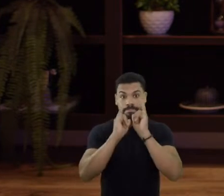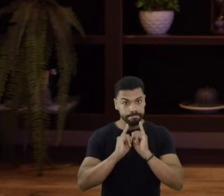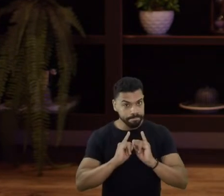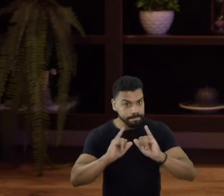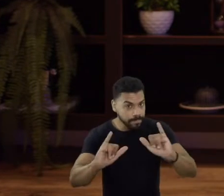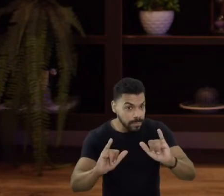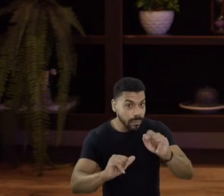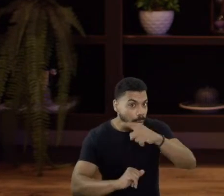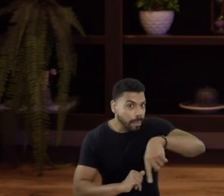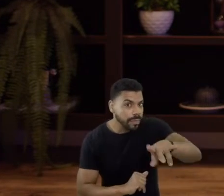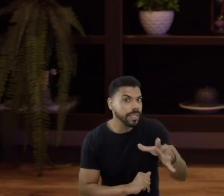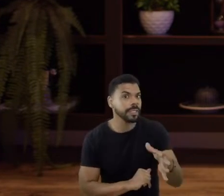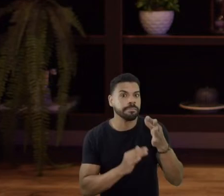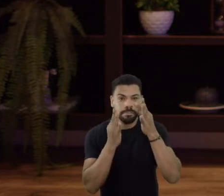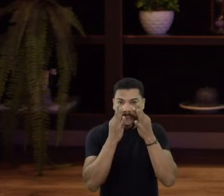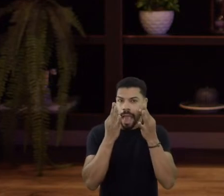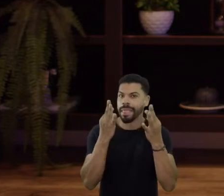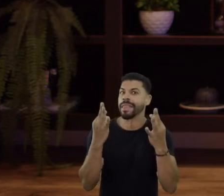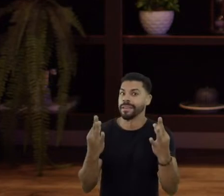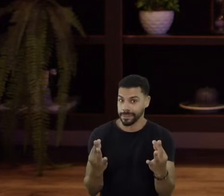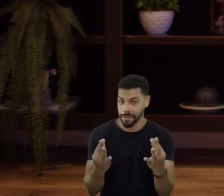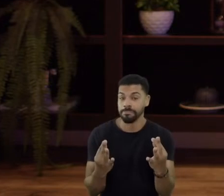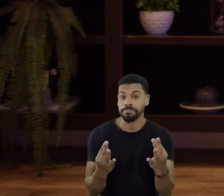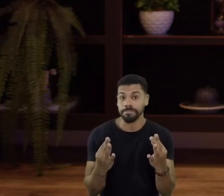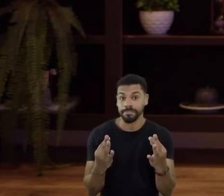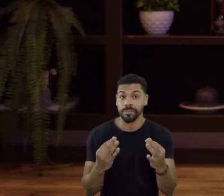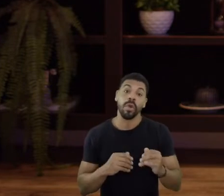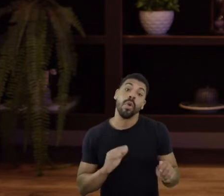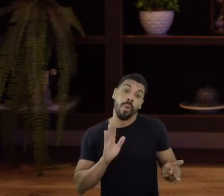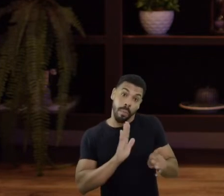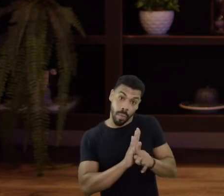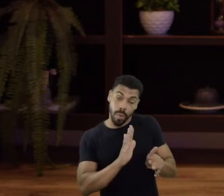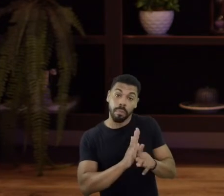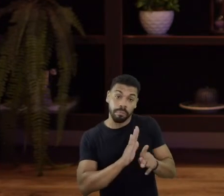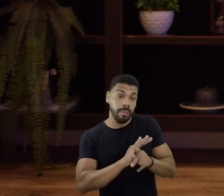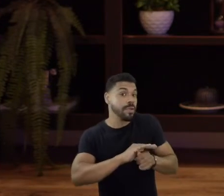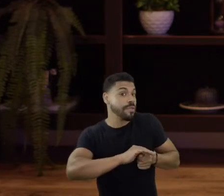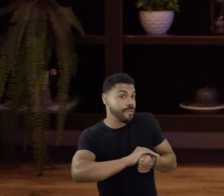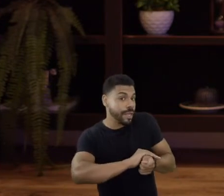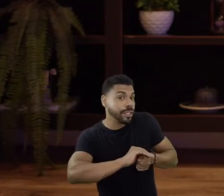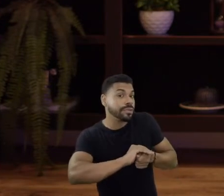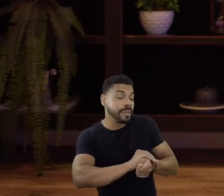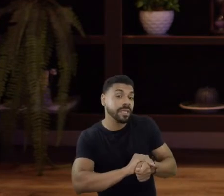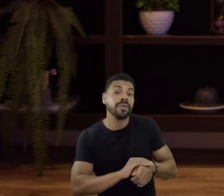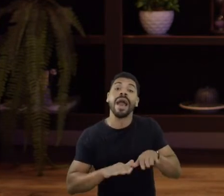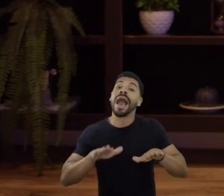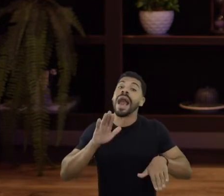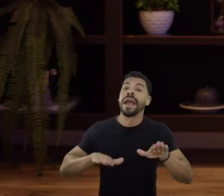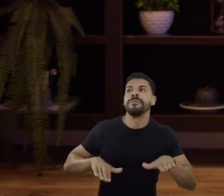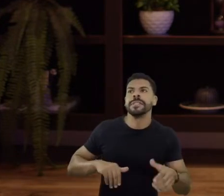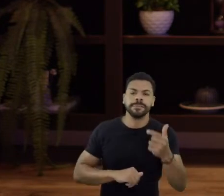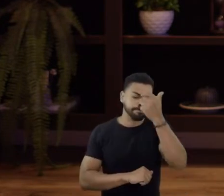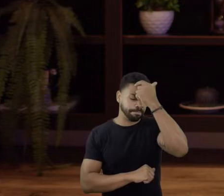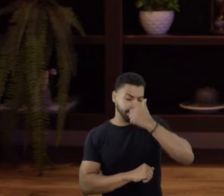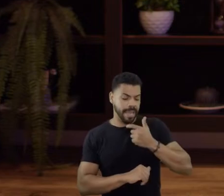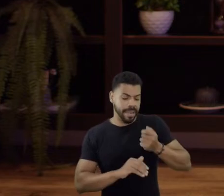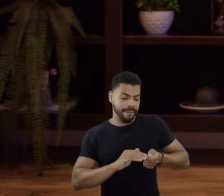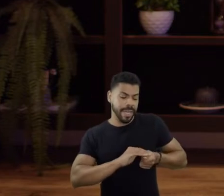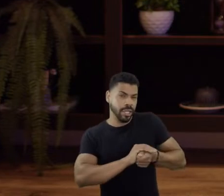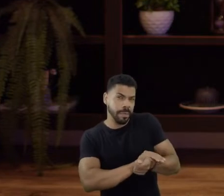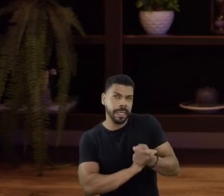Alerta que fica no caso dos etfs que é um alerta inclusive feito pelo joh C bogle também que é Às vezes o